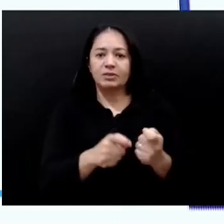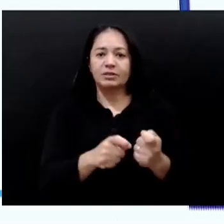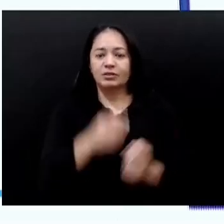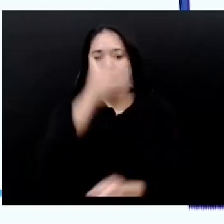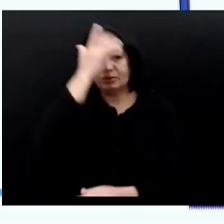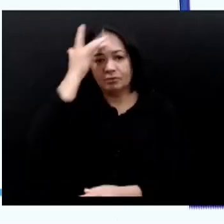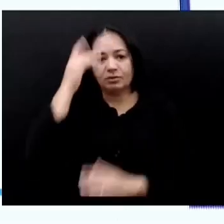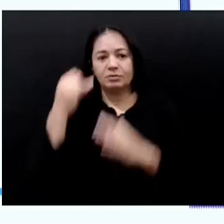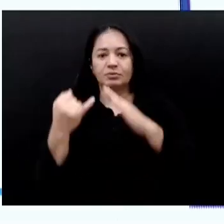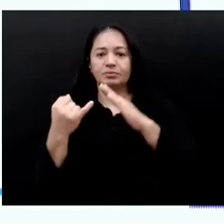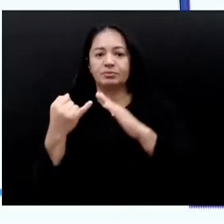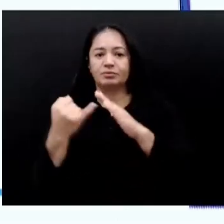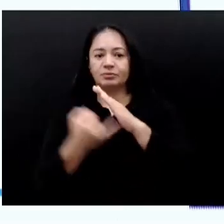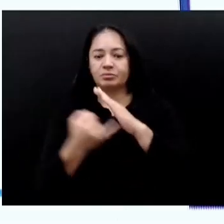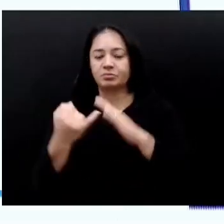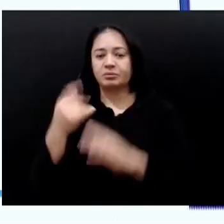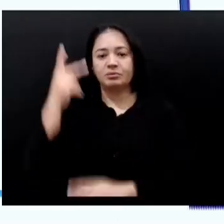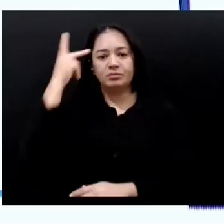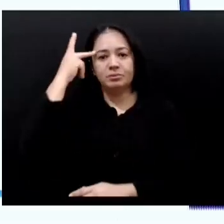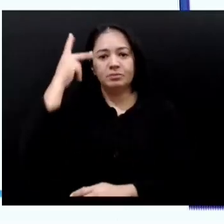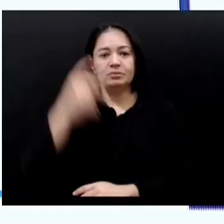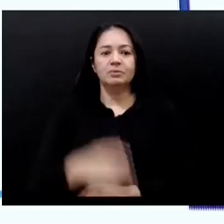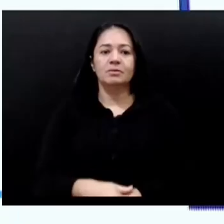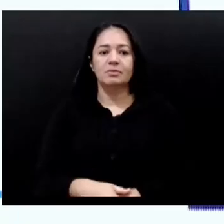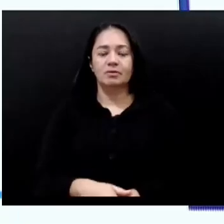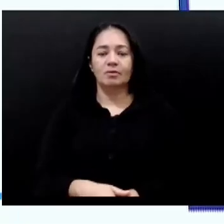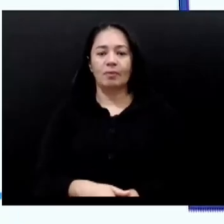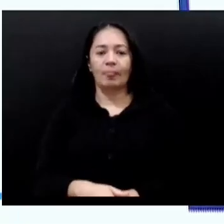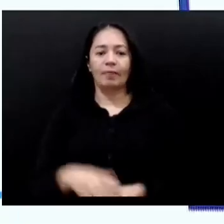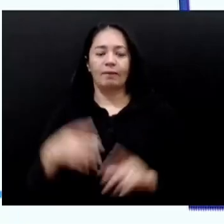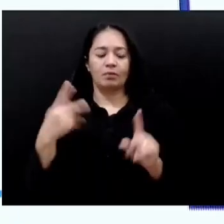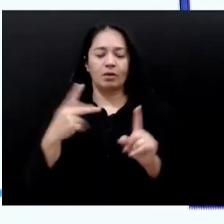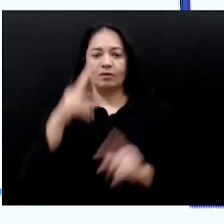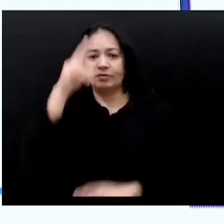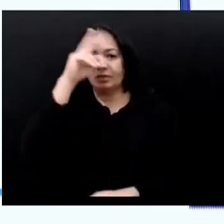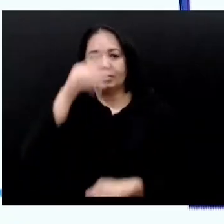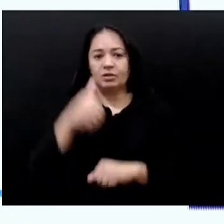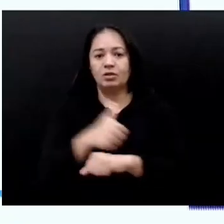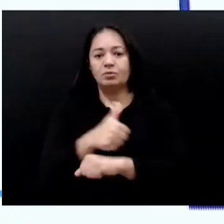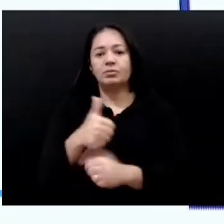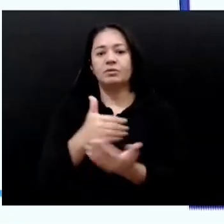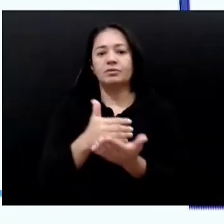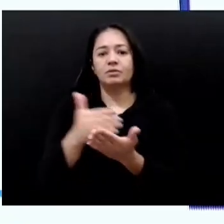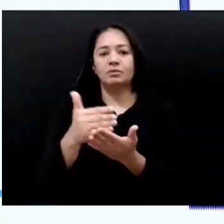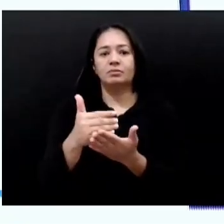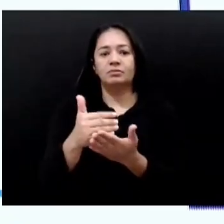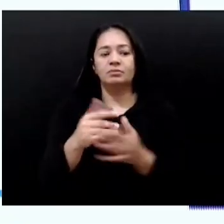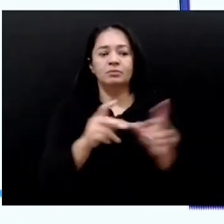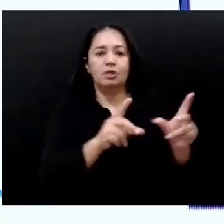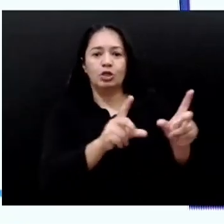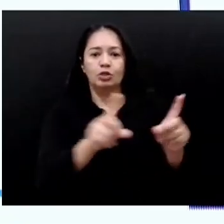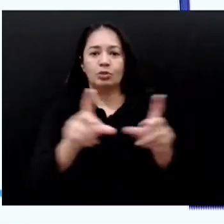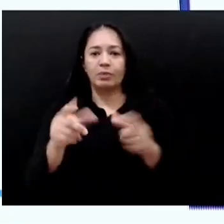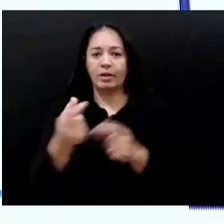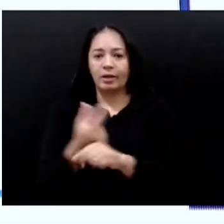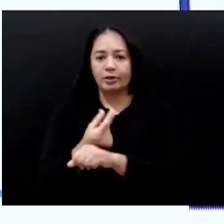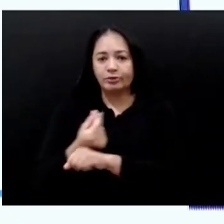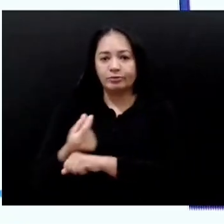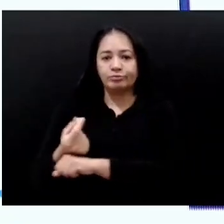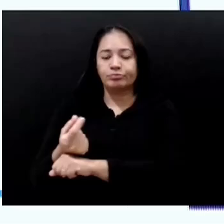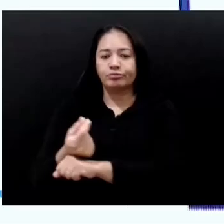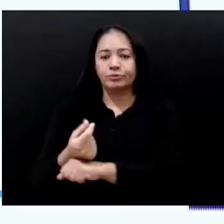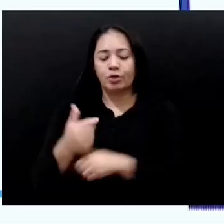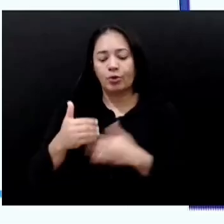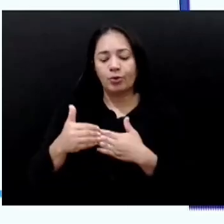INSPER São Paulo. Sua trajetória profissional começou no mercado financeiro, seguida de um período